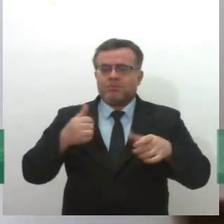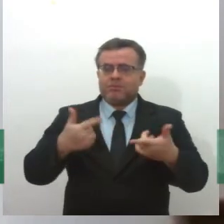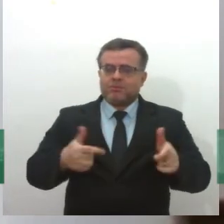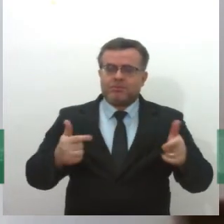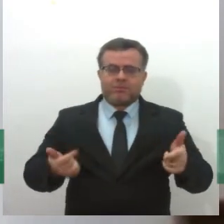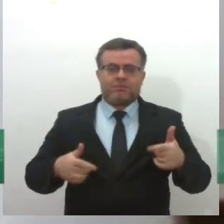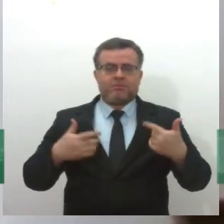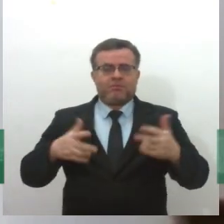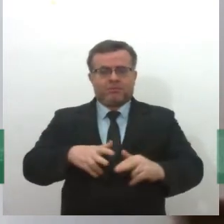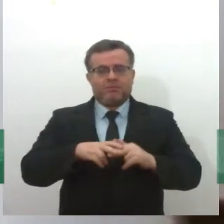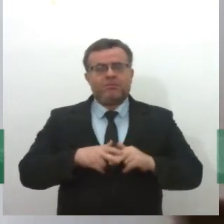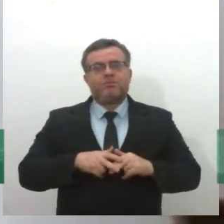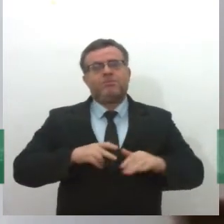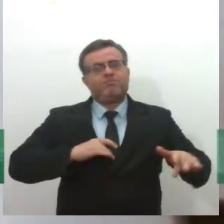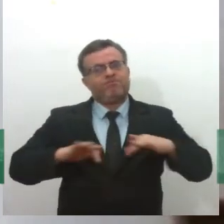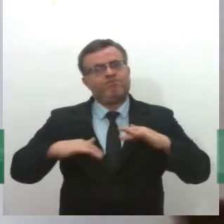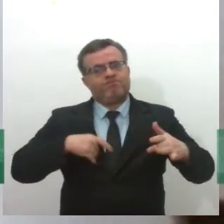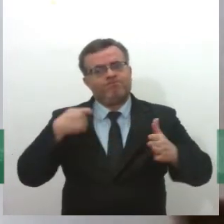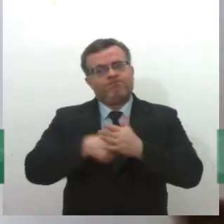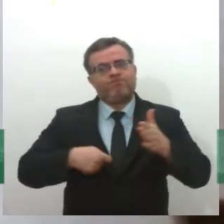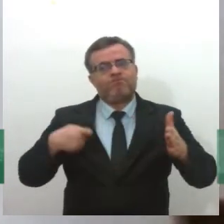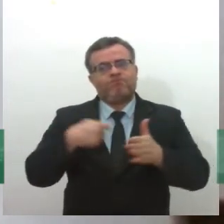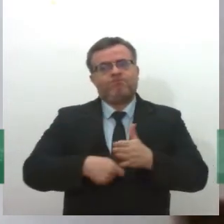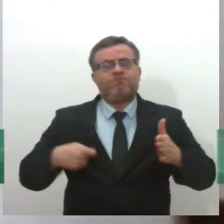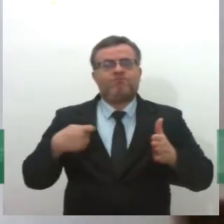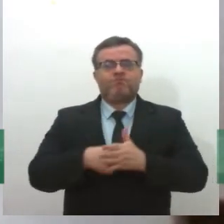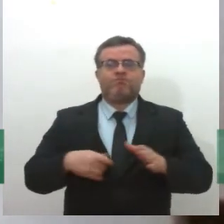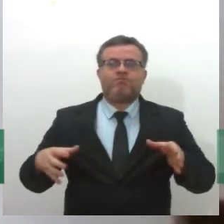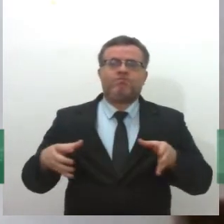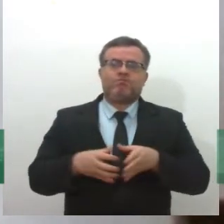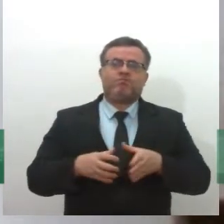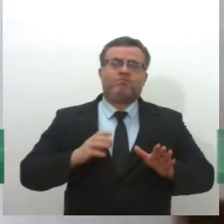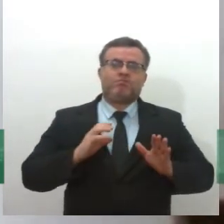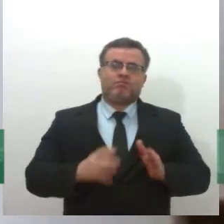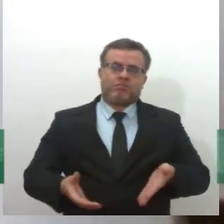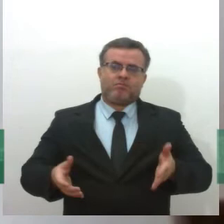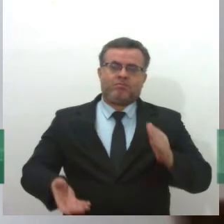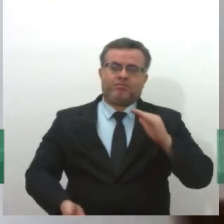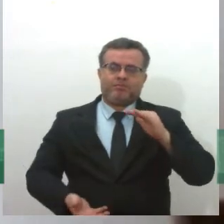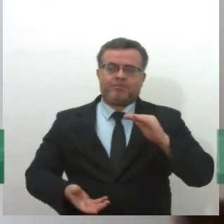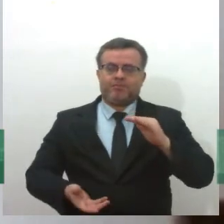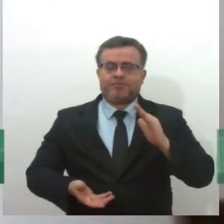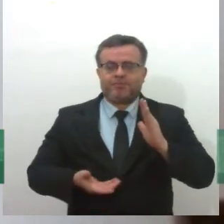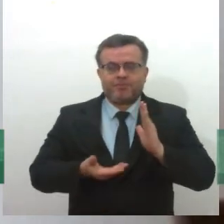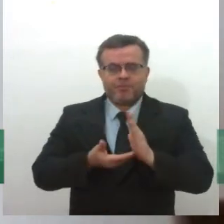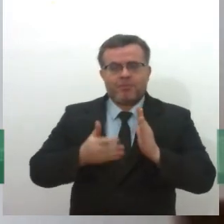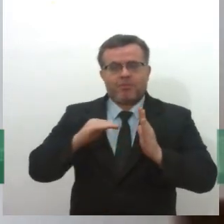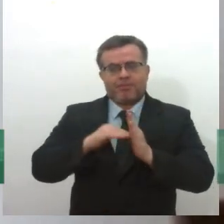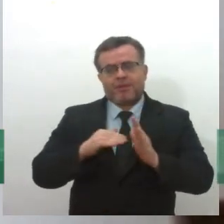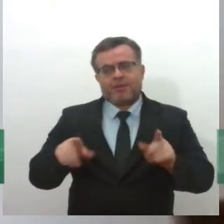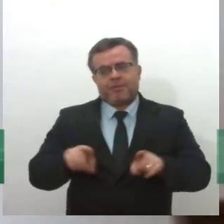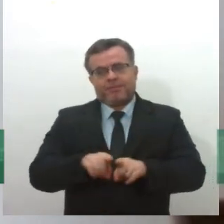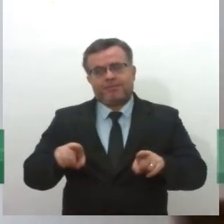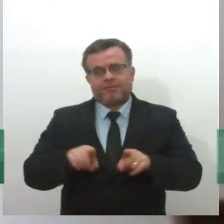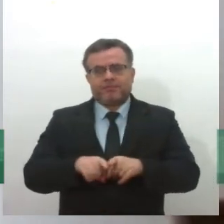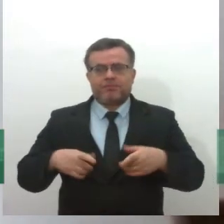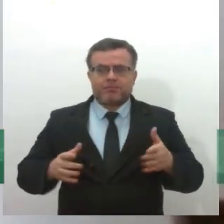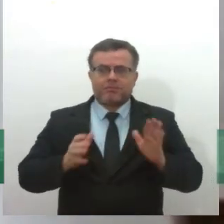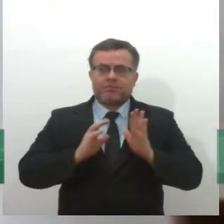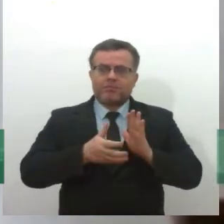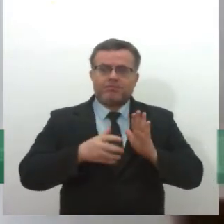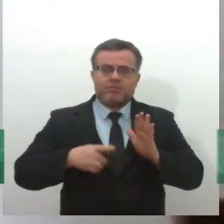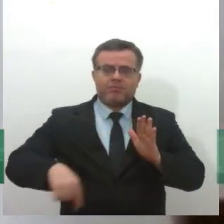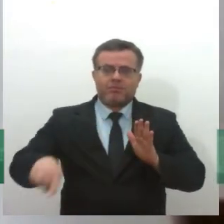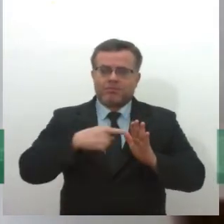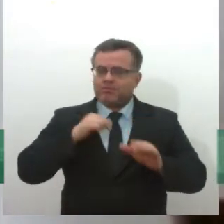pressão dos movimentos, ela tem que ser sobre a comissão, sobre o Congresso, mas sobre as legendas partidárias também. Porque se a gente não